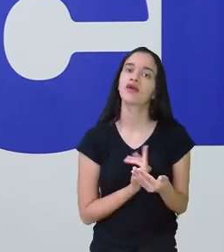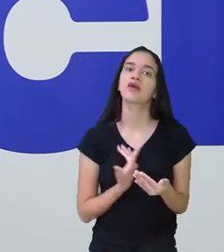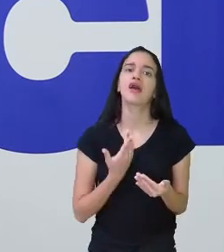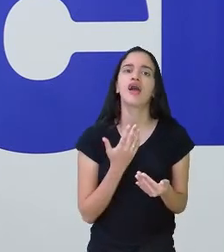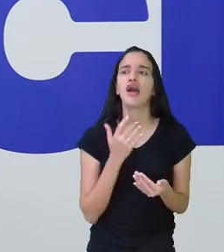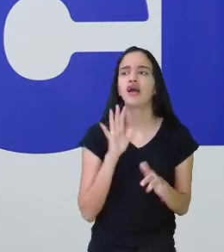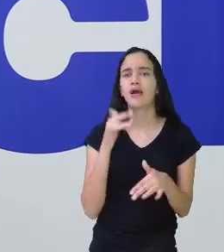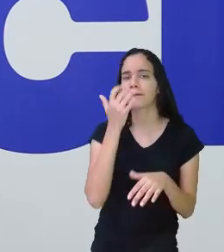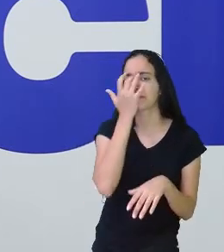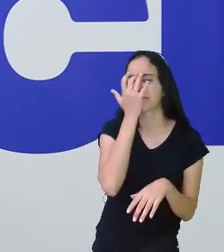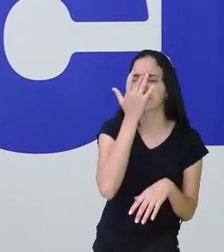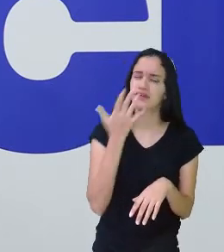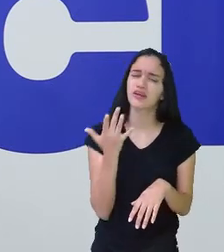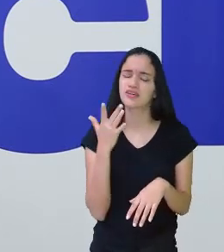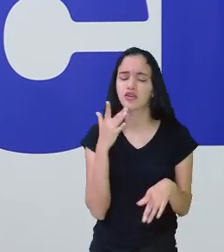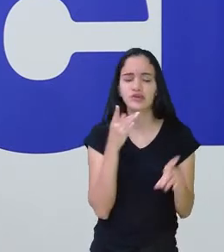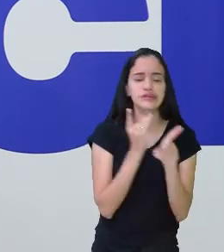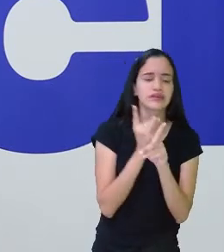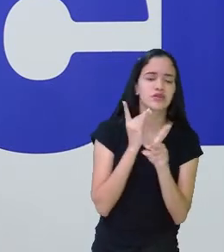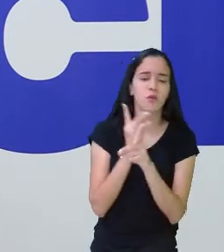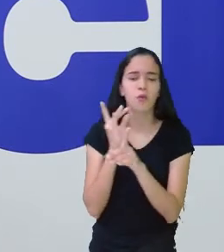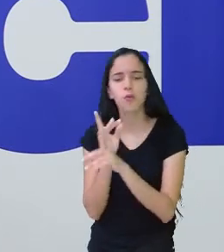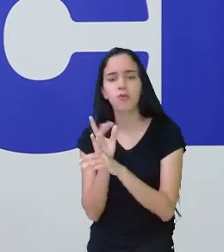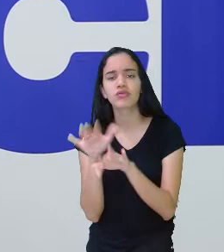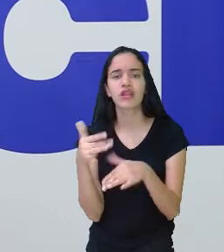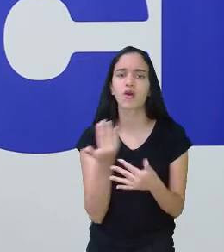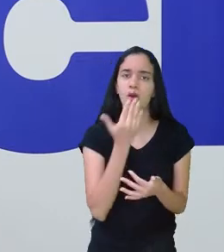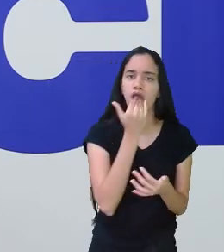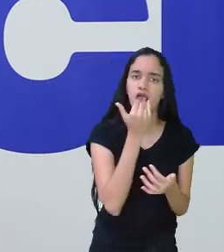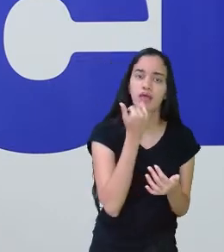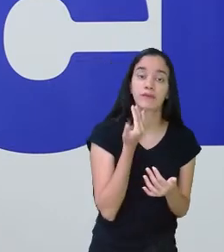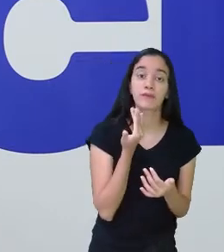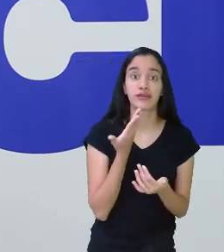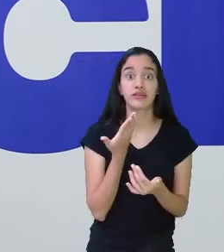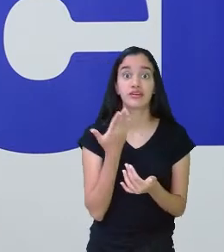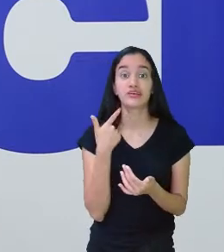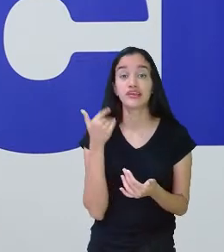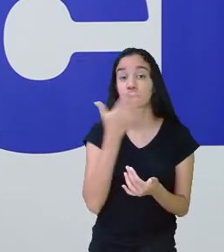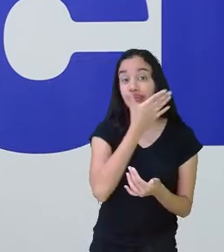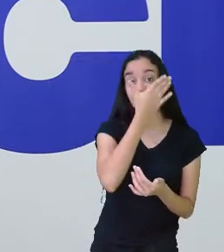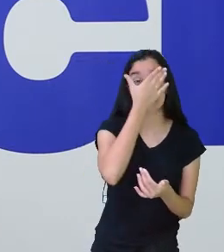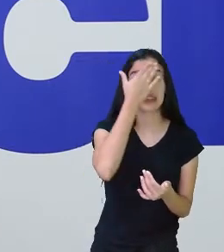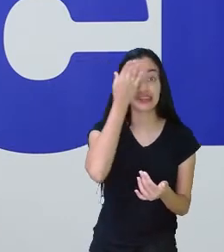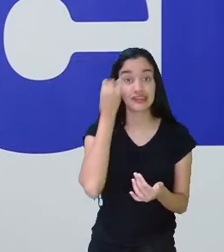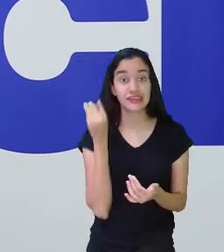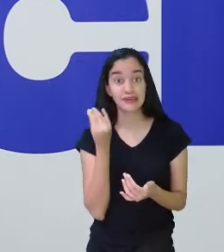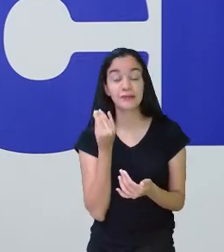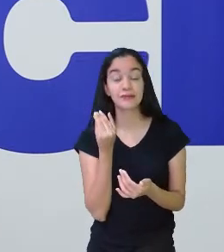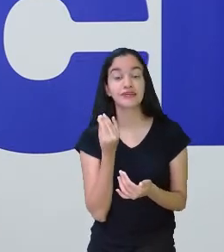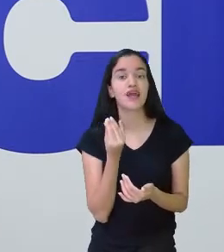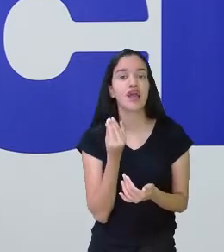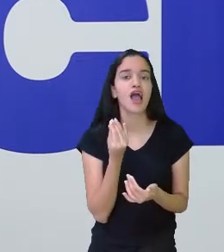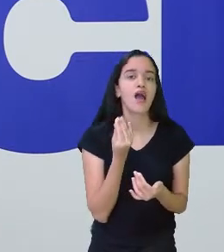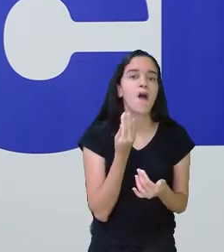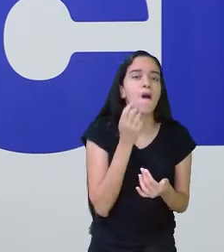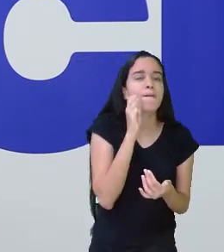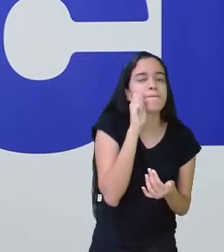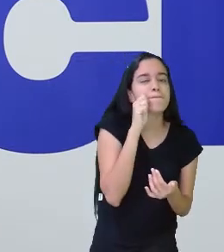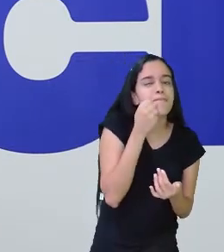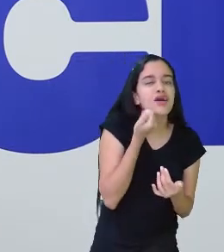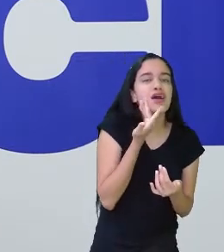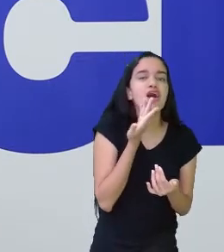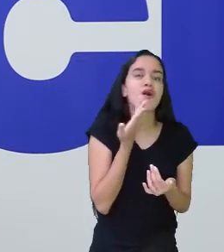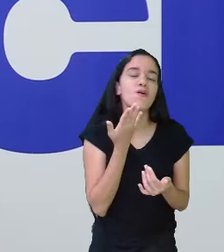bem fácil a gente encontrar, quando a gente deixa algum alimento ali, ó, esquecido, né? Aquele pãozinho que